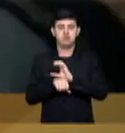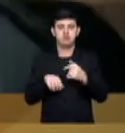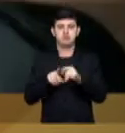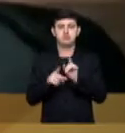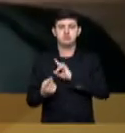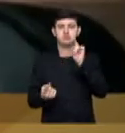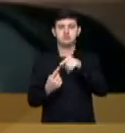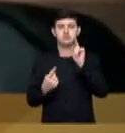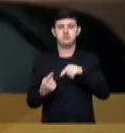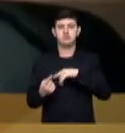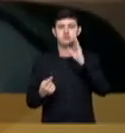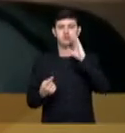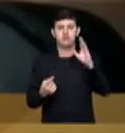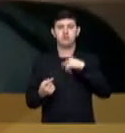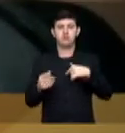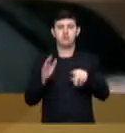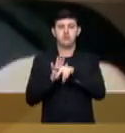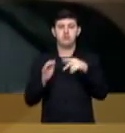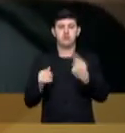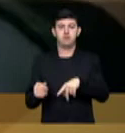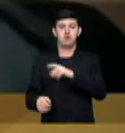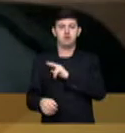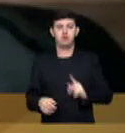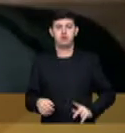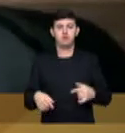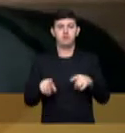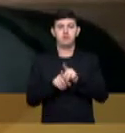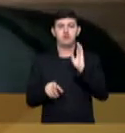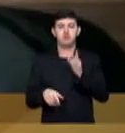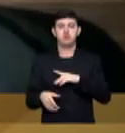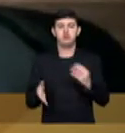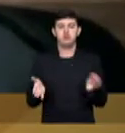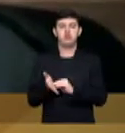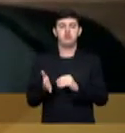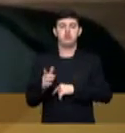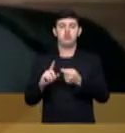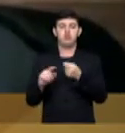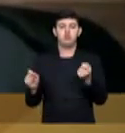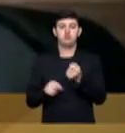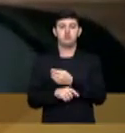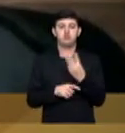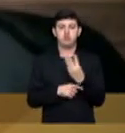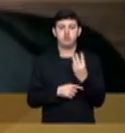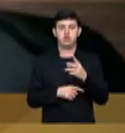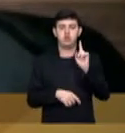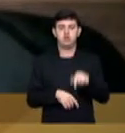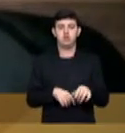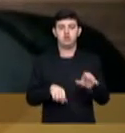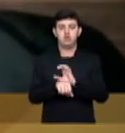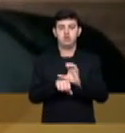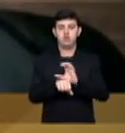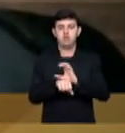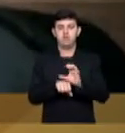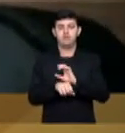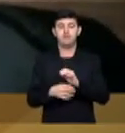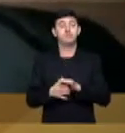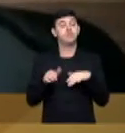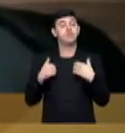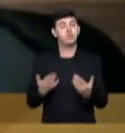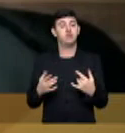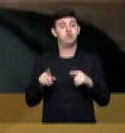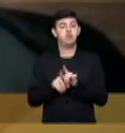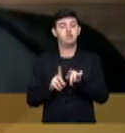objetivos fundamentais da República, inscritos no artigo 3º da Constituição Federal.